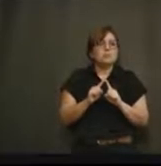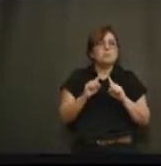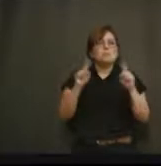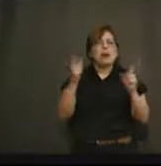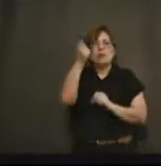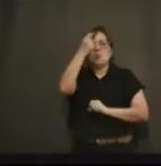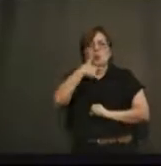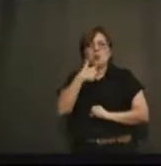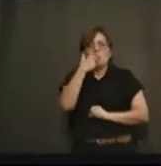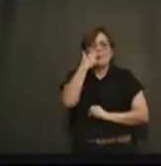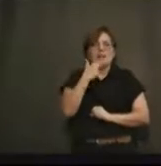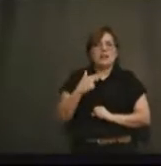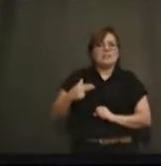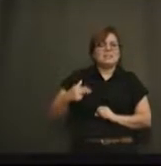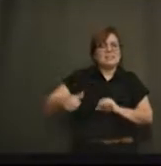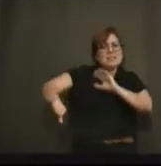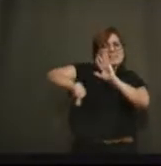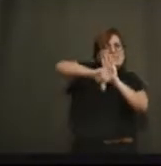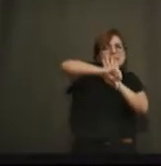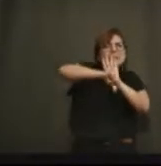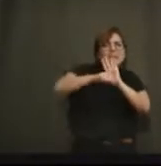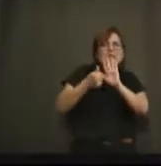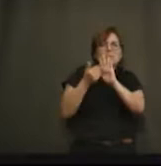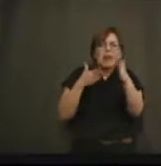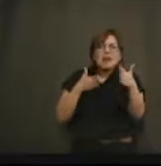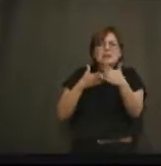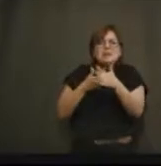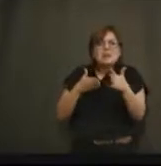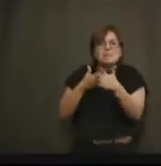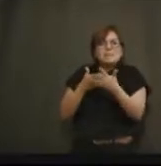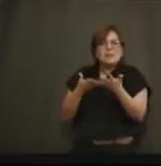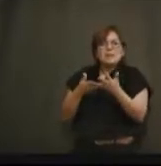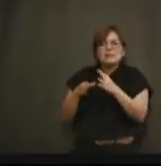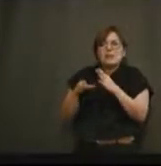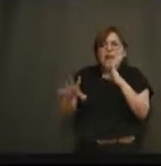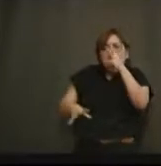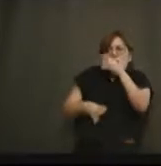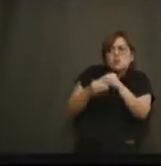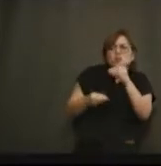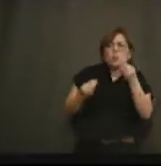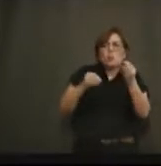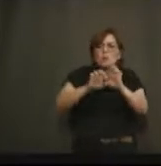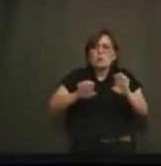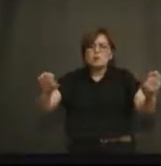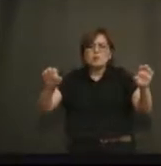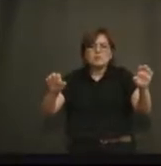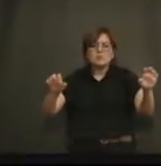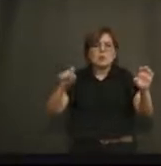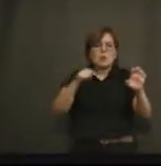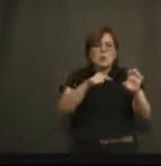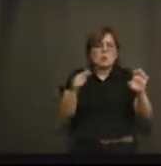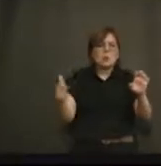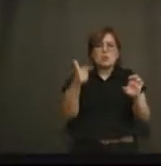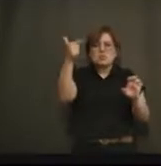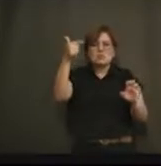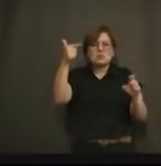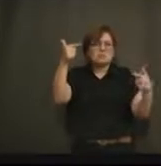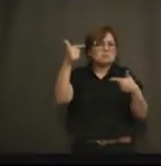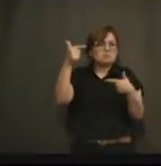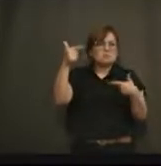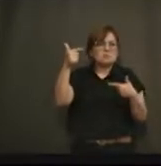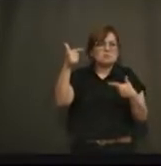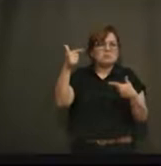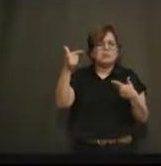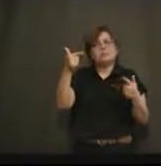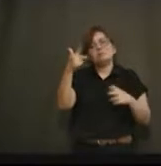para quem se limita a ensinar a fórmula e a isso se resume a equação quadrática. Então, a influência, o